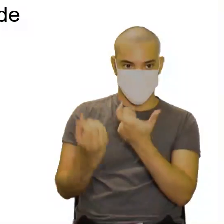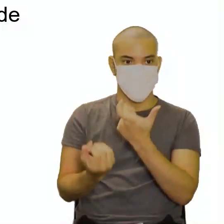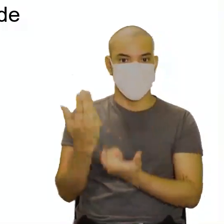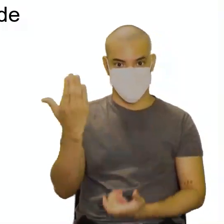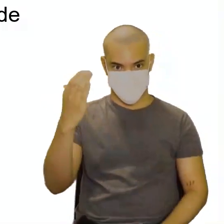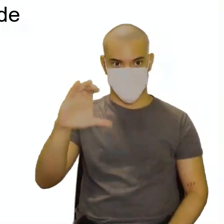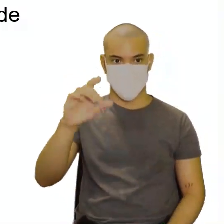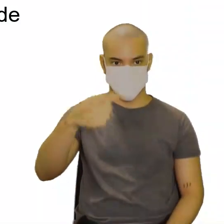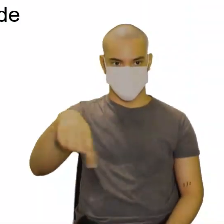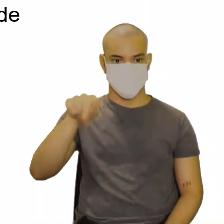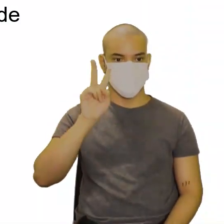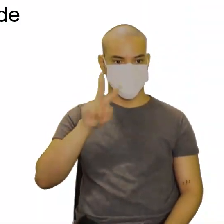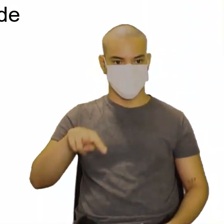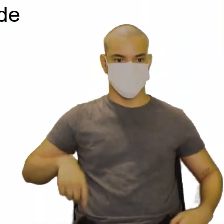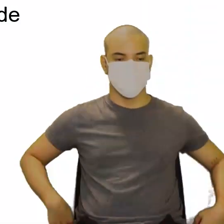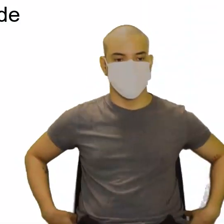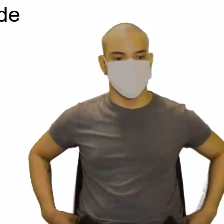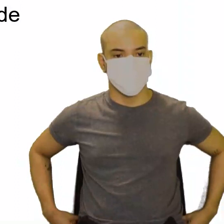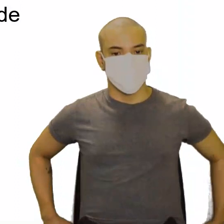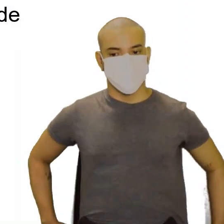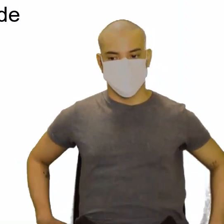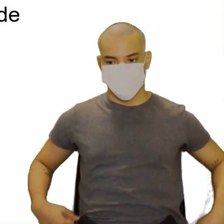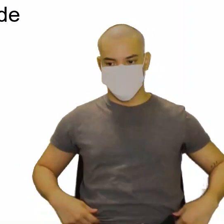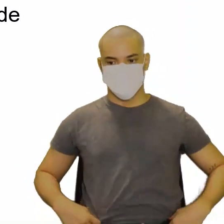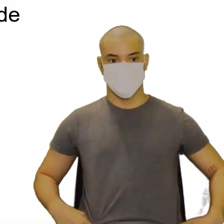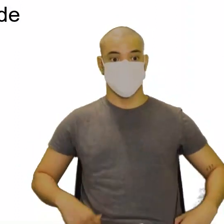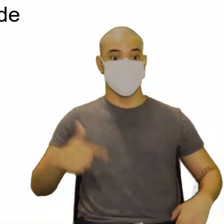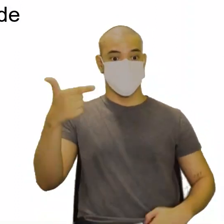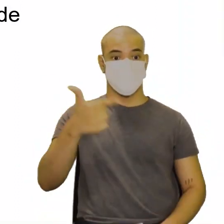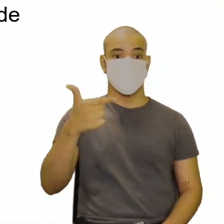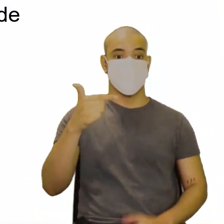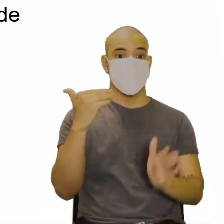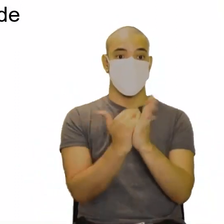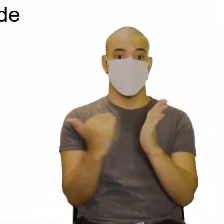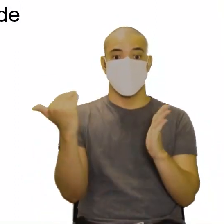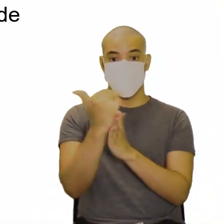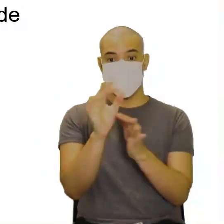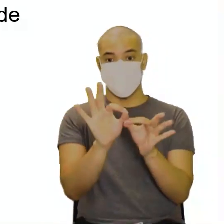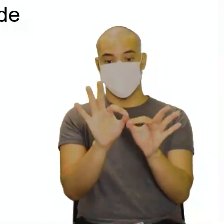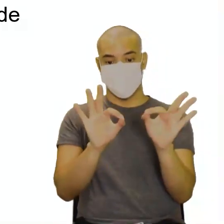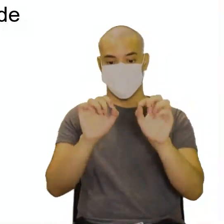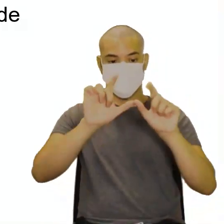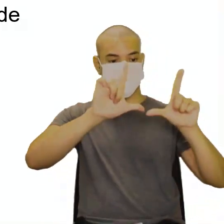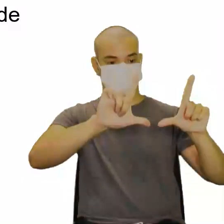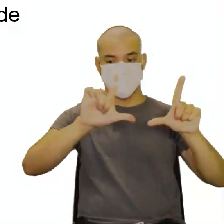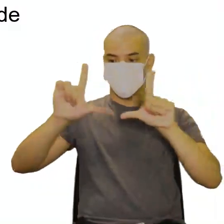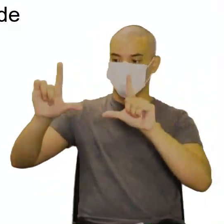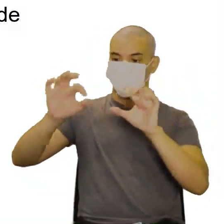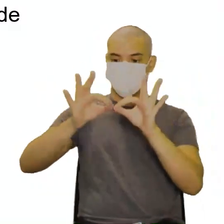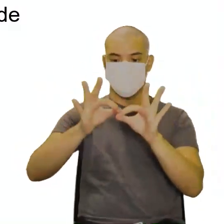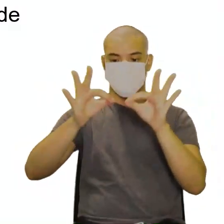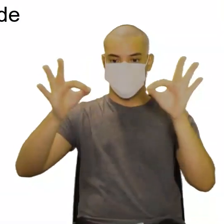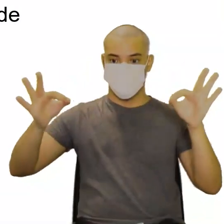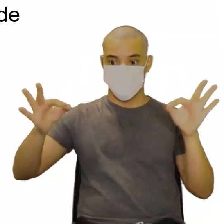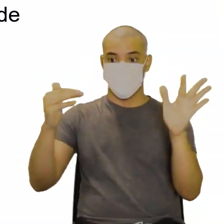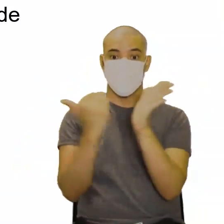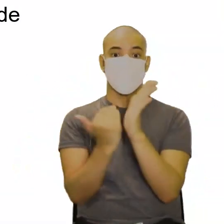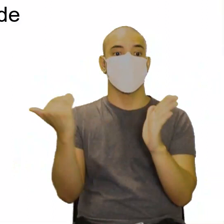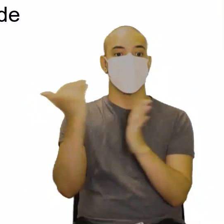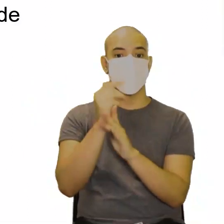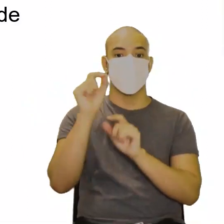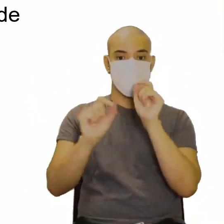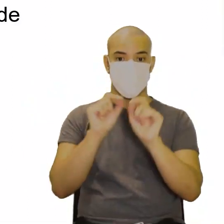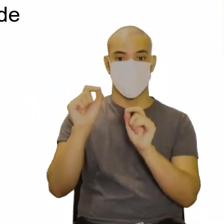a pouco para vocês, tá? 2. Quanto maior a distância entre as placas de um capacitor, maior será